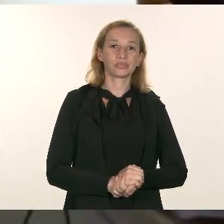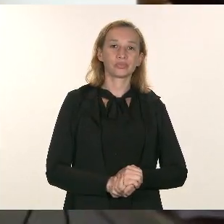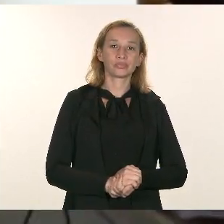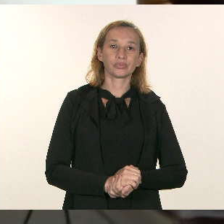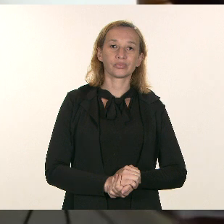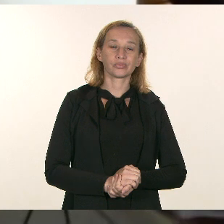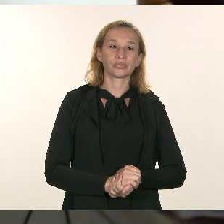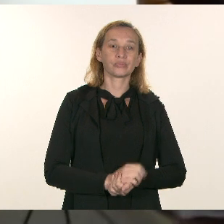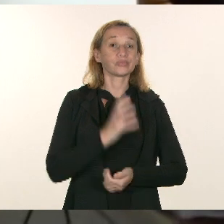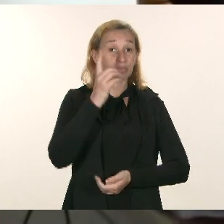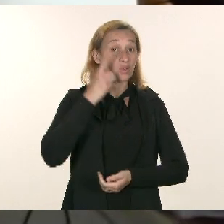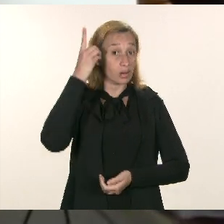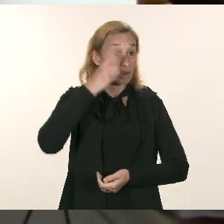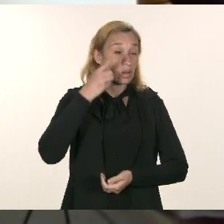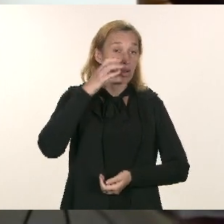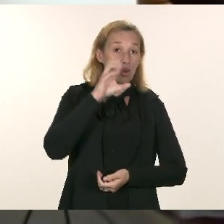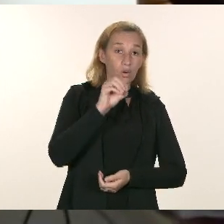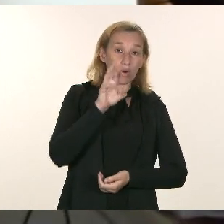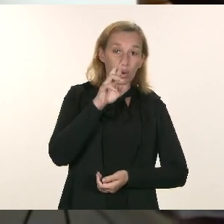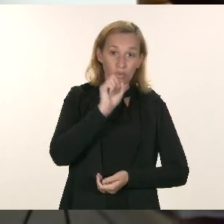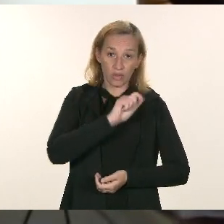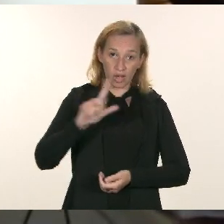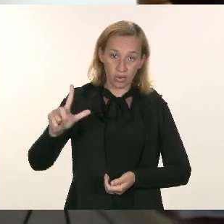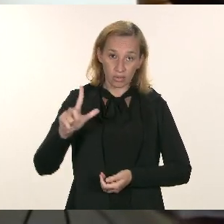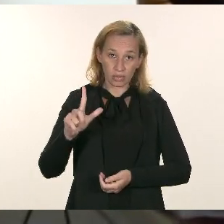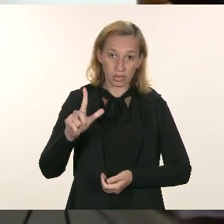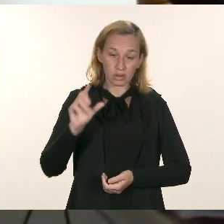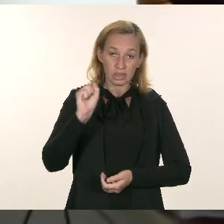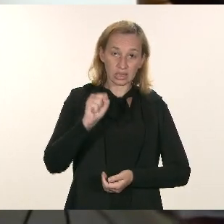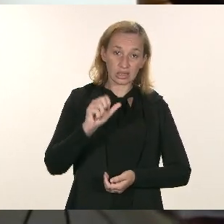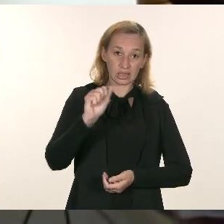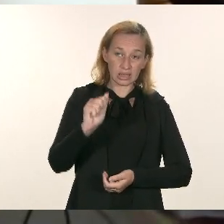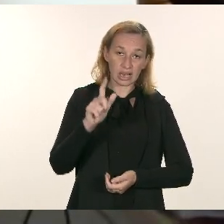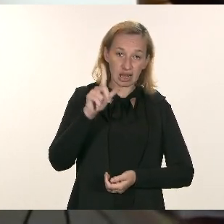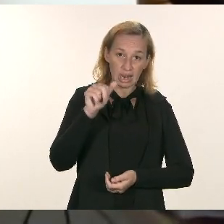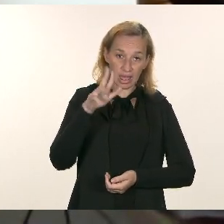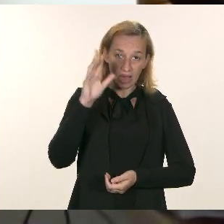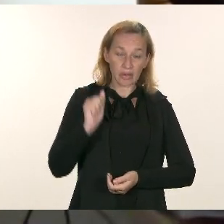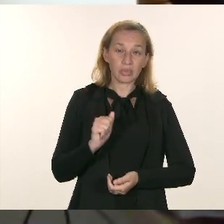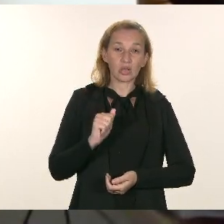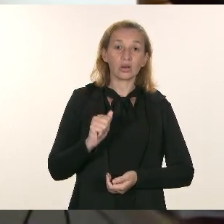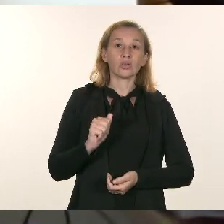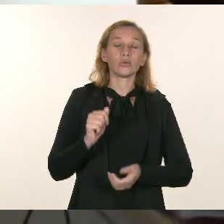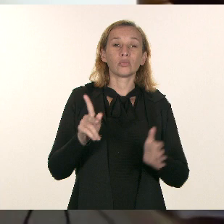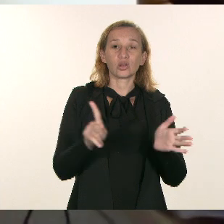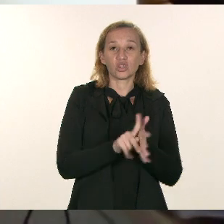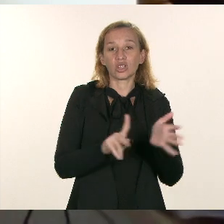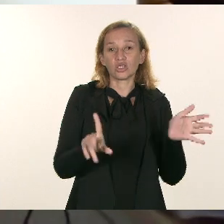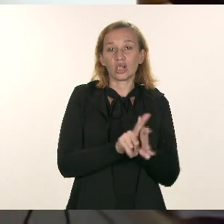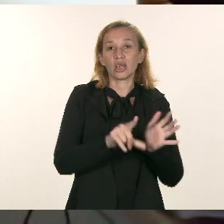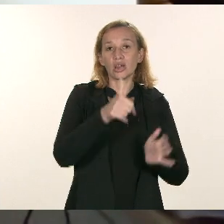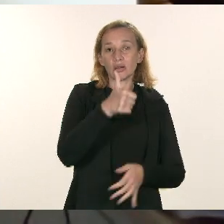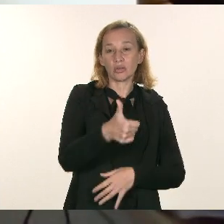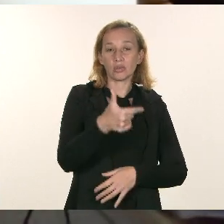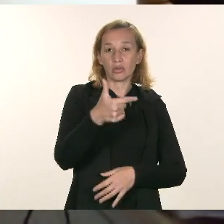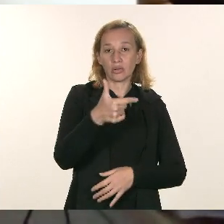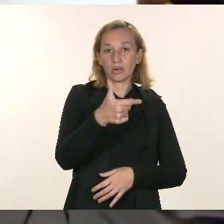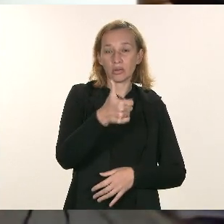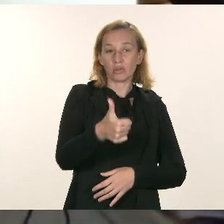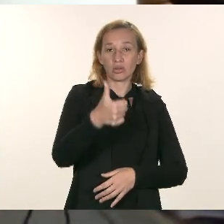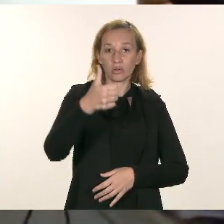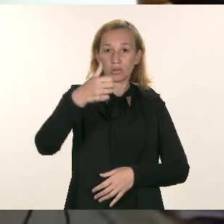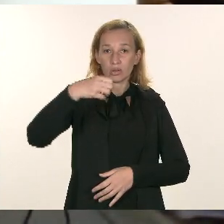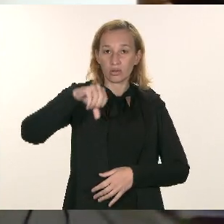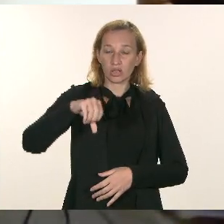o deputado Coronel Salema, com o projeto de lei 1928 e 20, ele